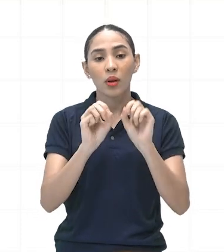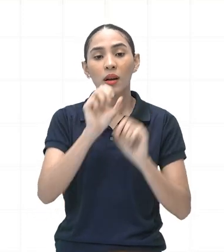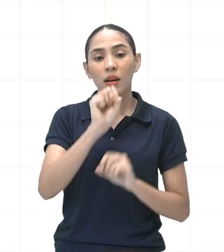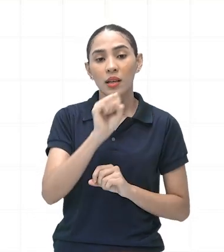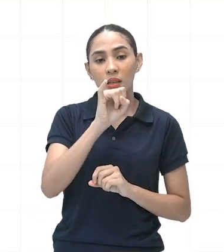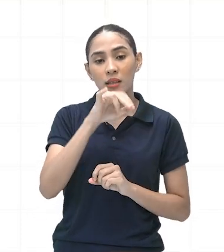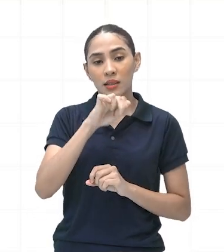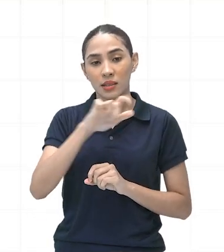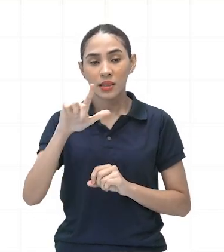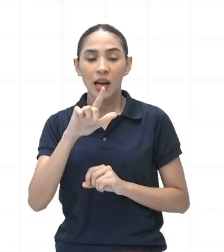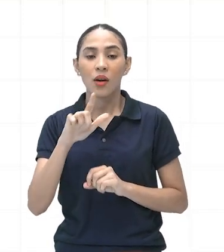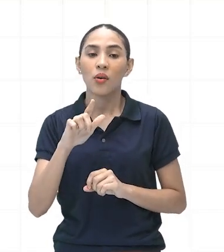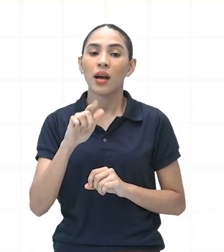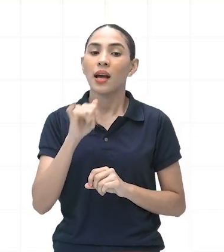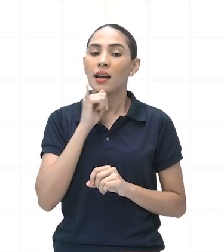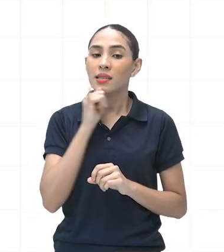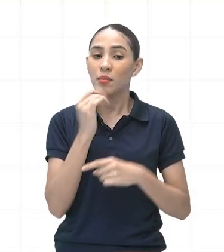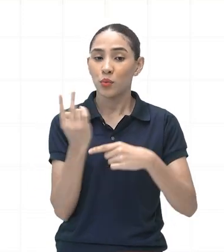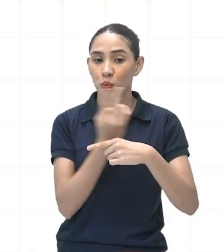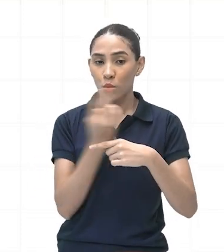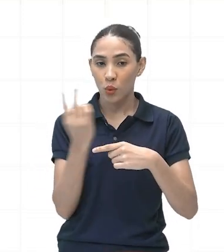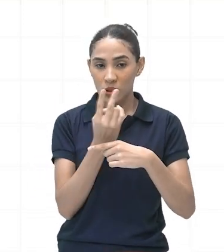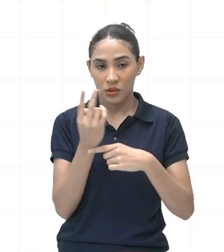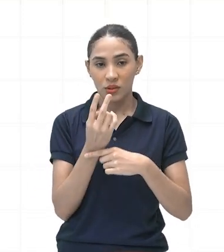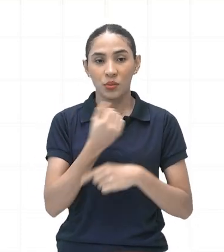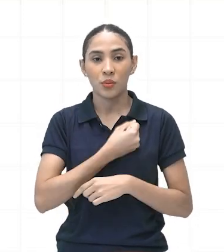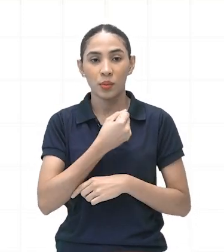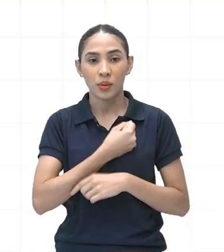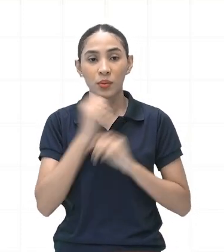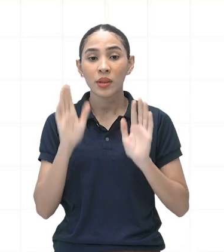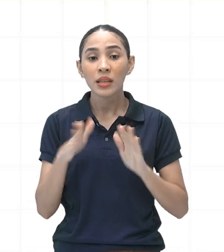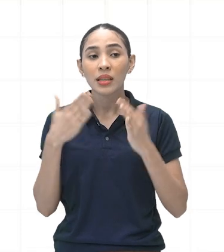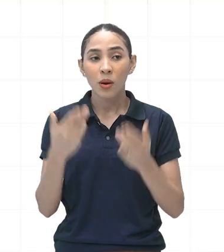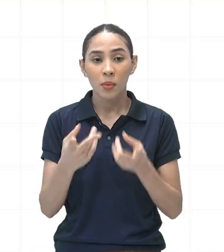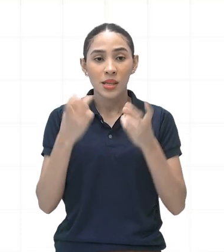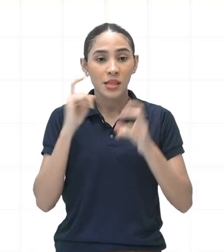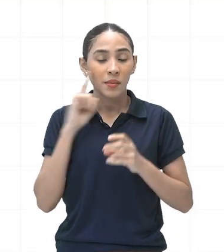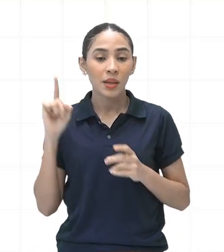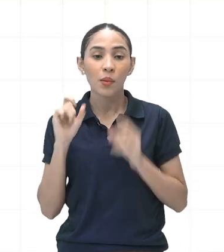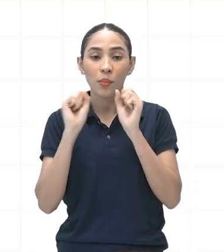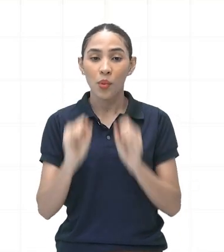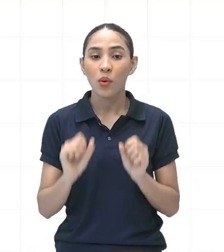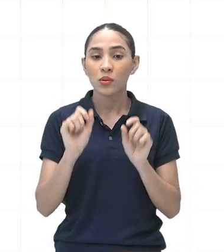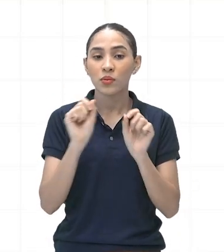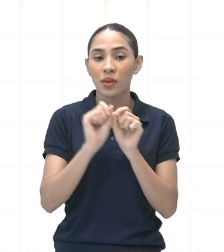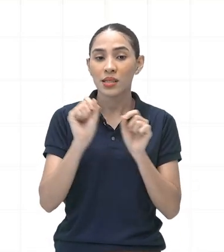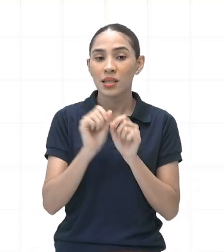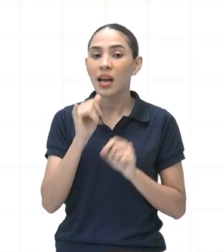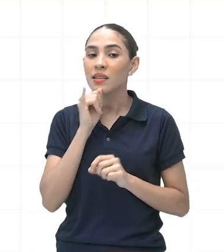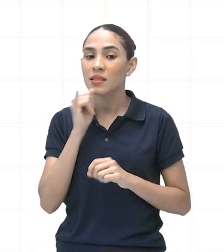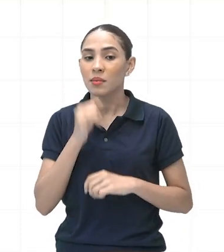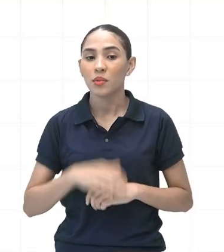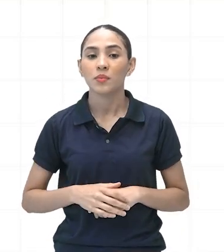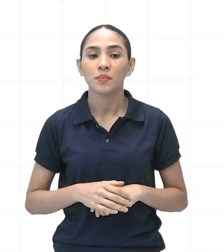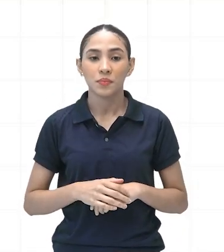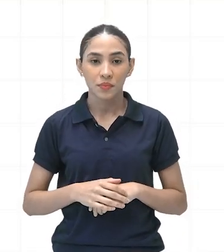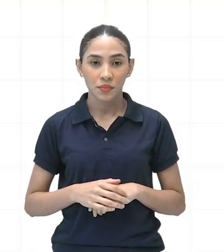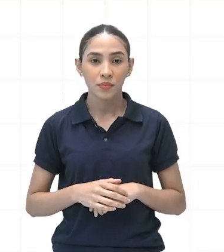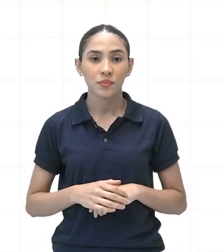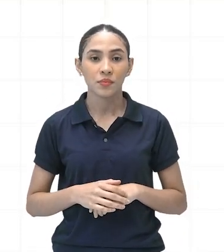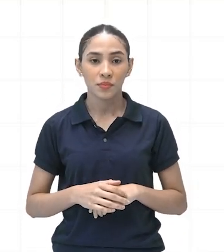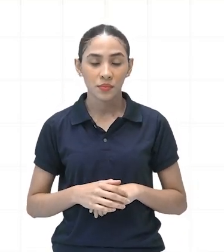sinal de igualdade entre essas duas razões. Então, veja que eu posso escrever dessa forma, né? E dessa